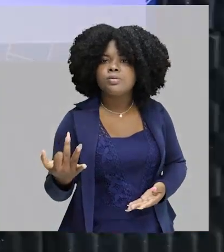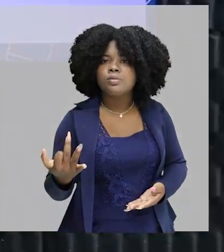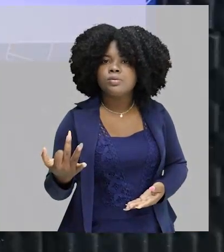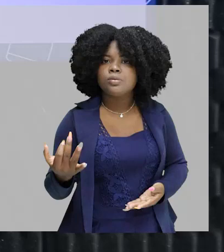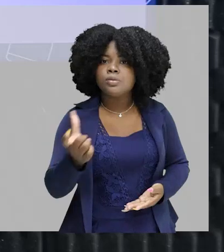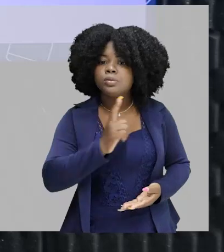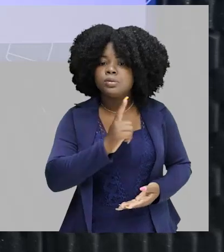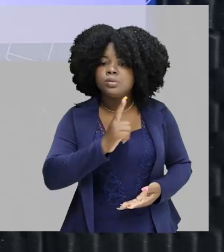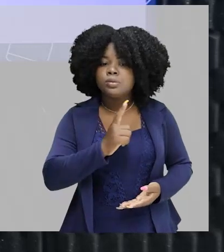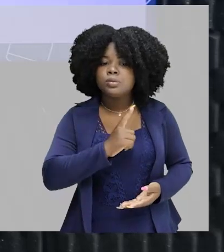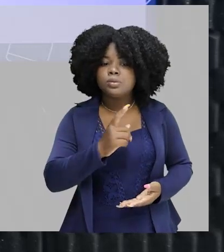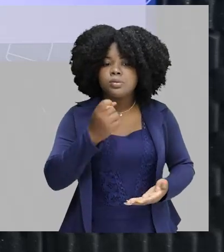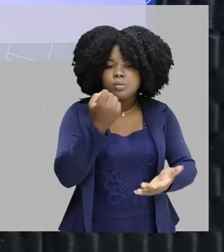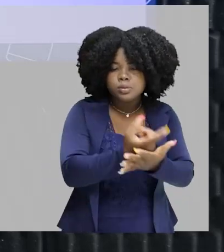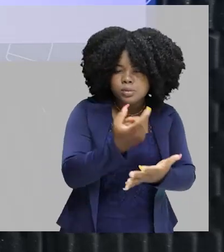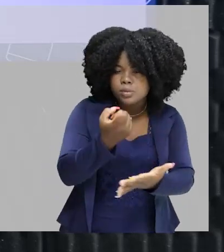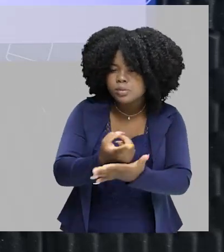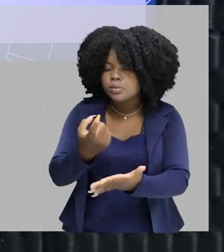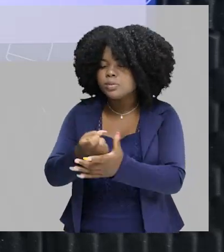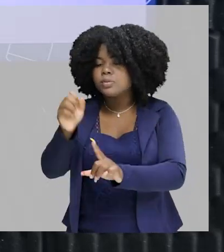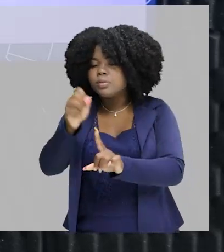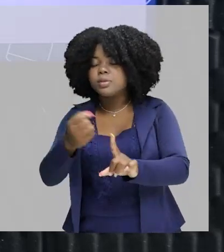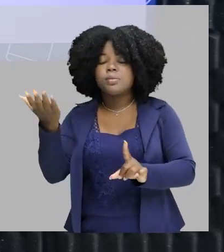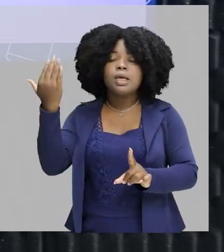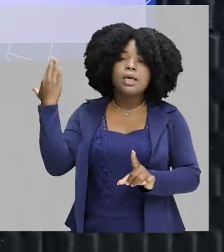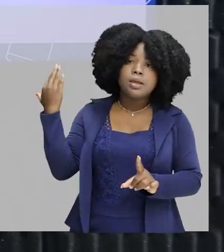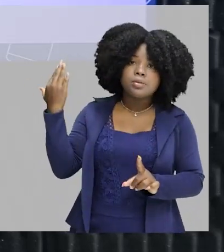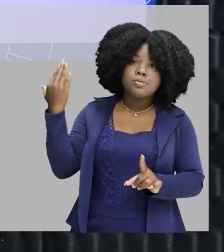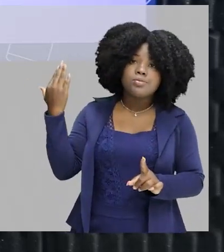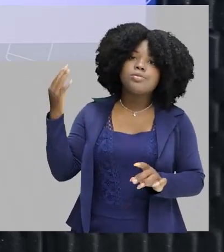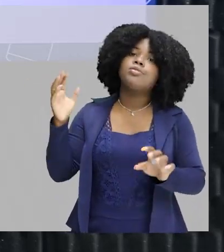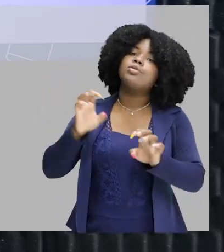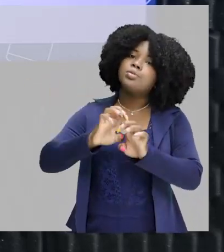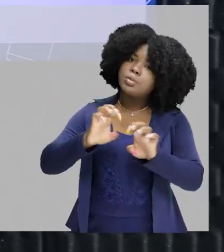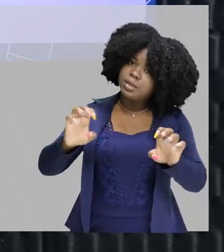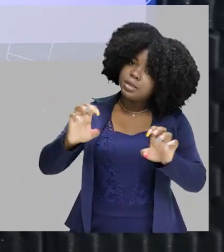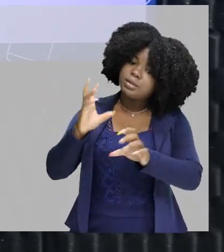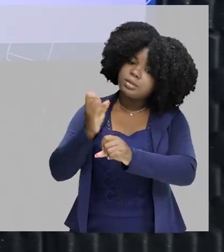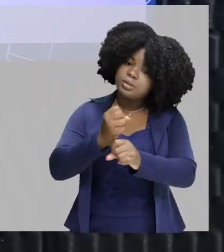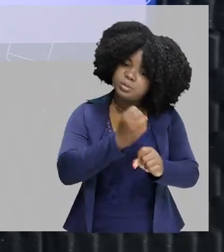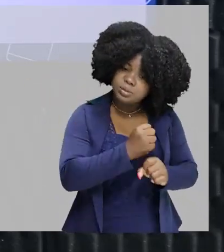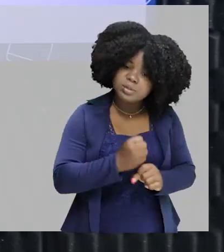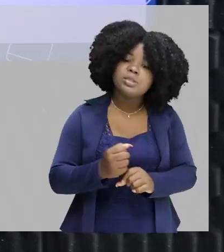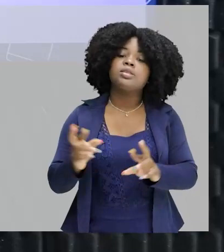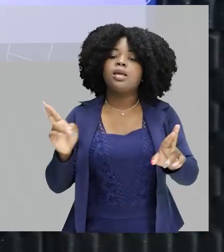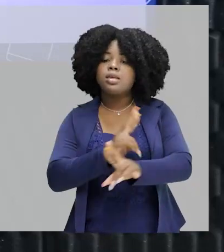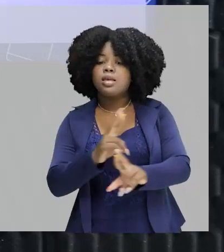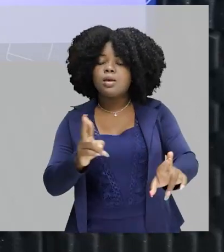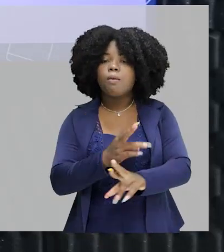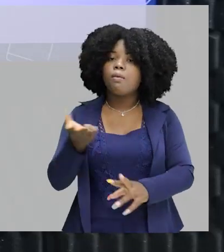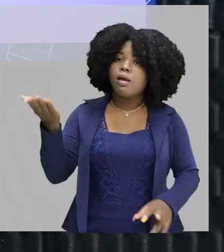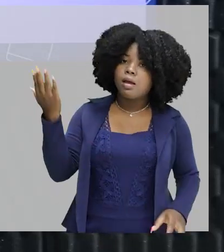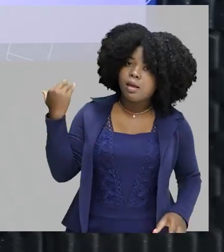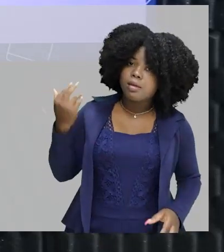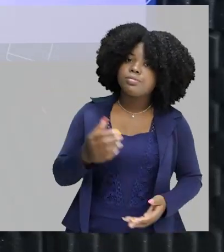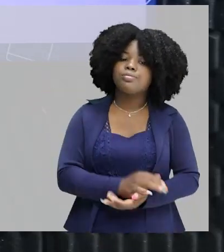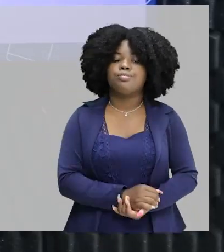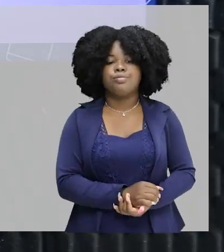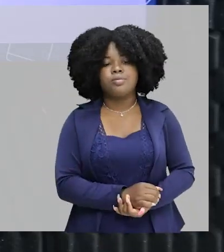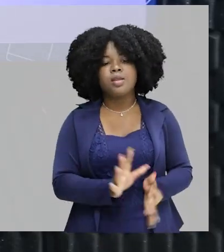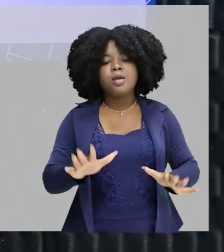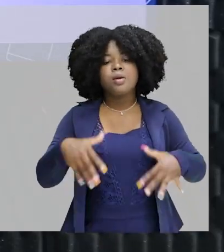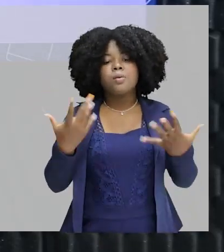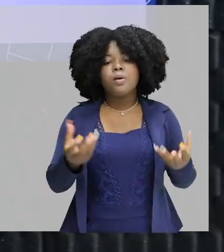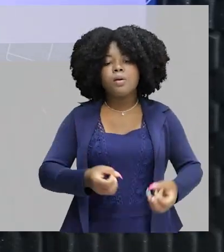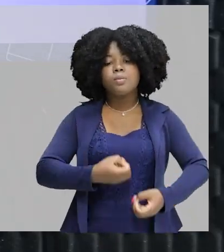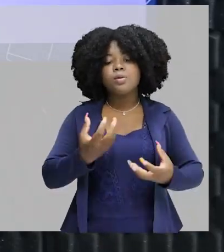mês passado? É um cálculo que se refere a algo que está relacionado ao passado. Qual foi a produção